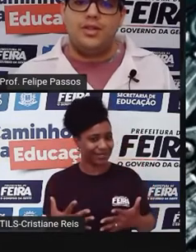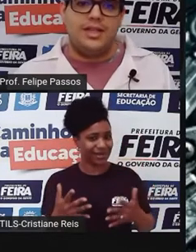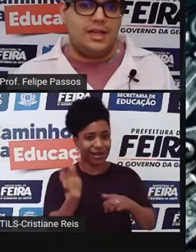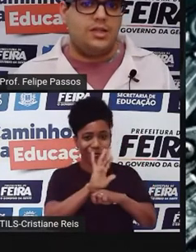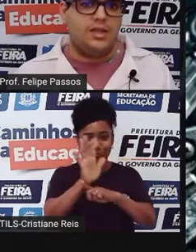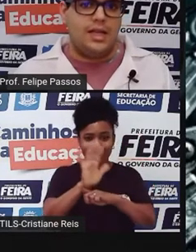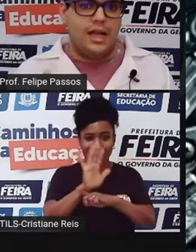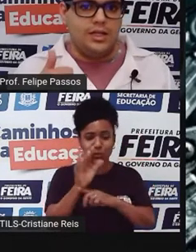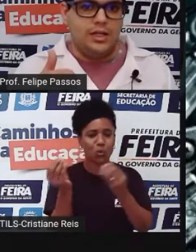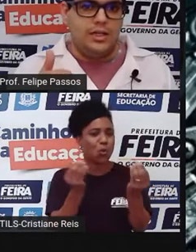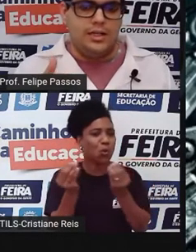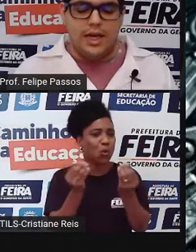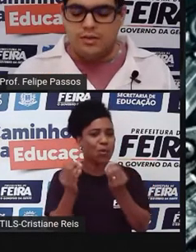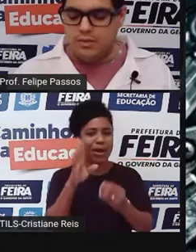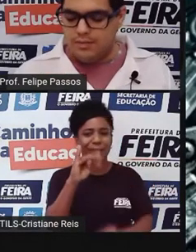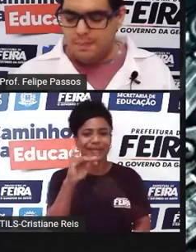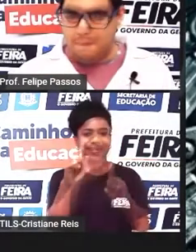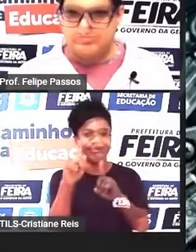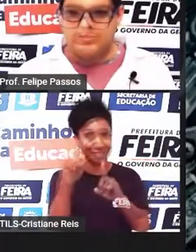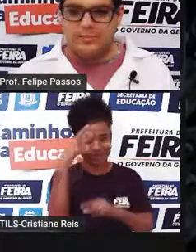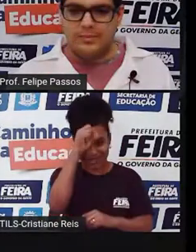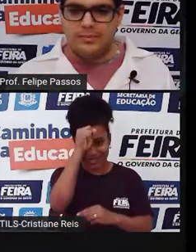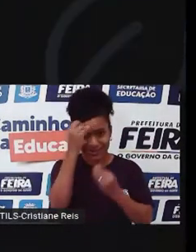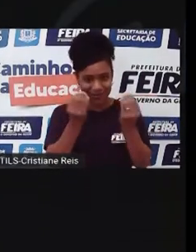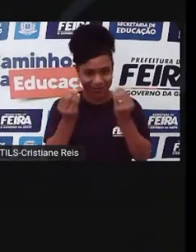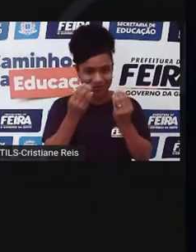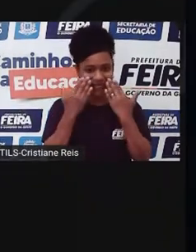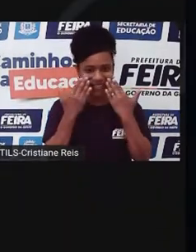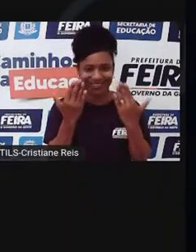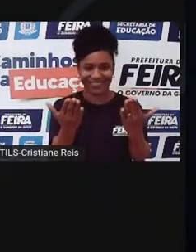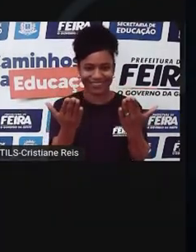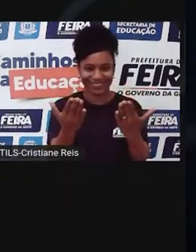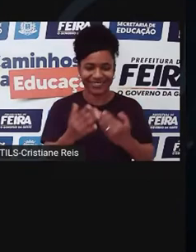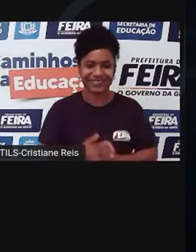pode influenciar na sociedade, certo?